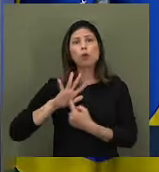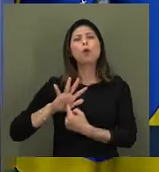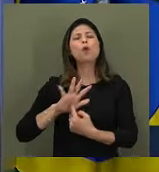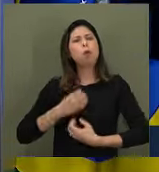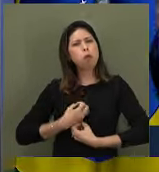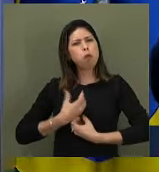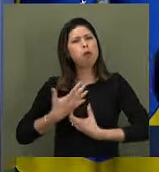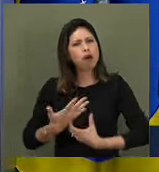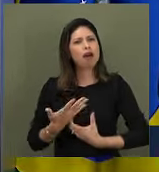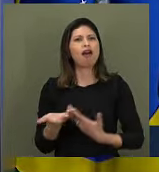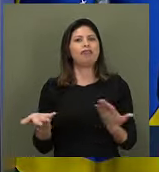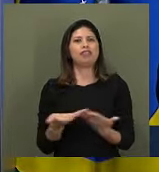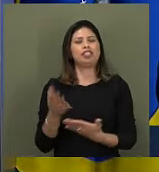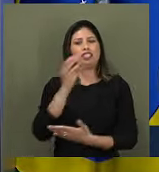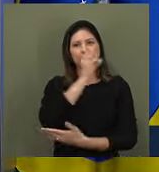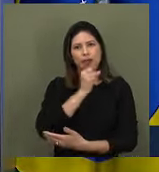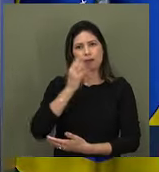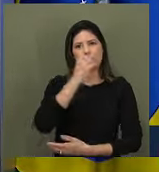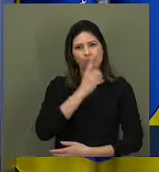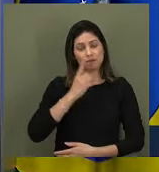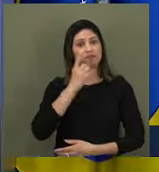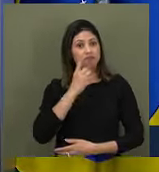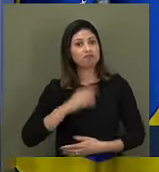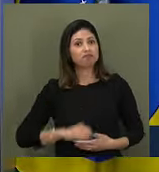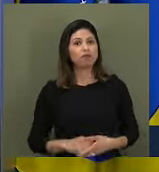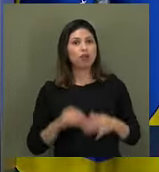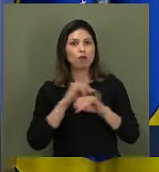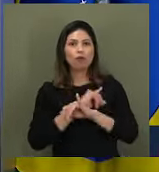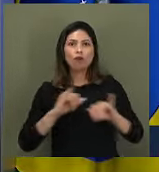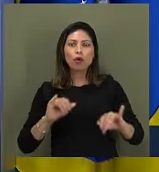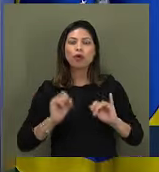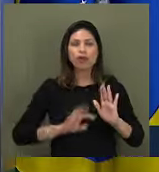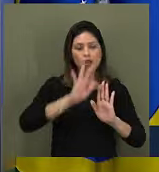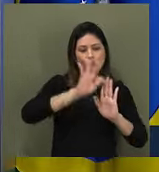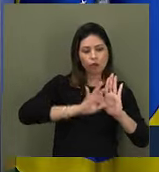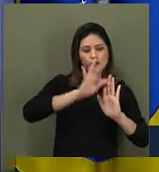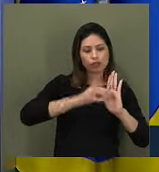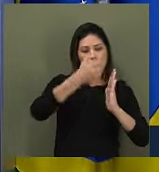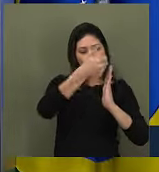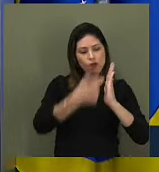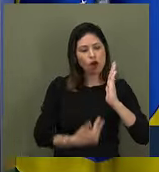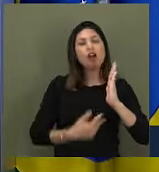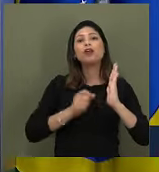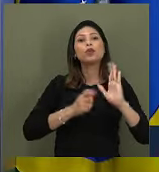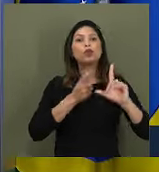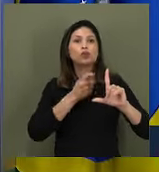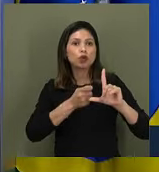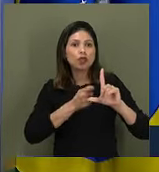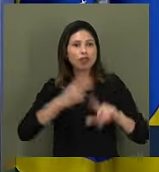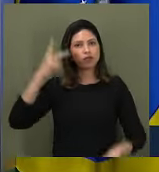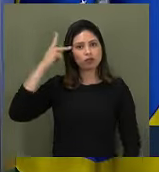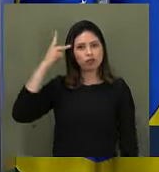editorial nesse final de semana vou aqui reproduzir um pequeno trecho da Folha de São Paulo abro aspas